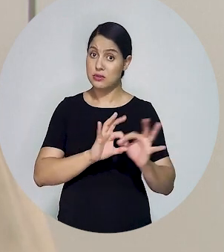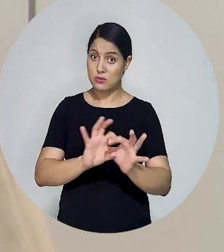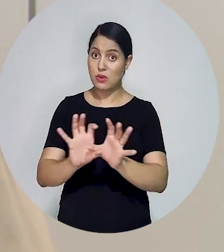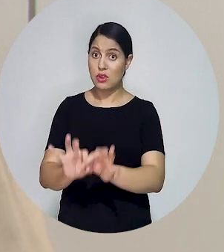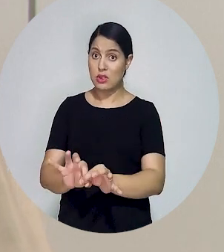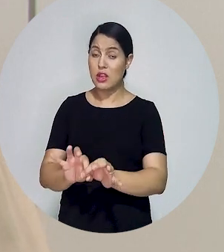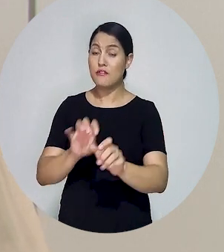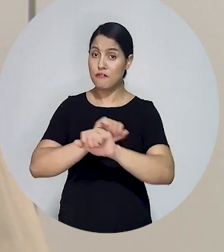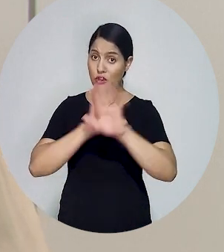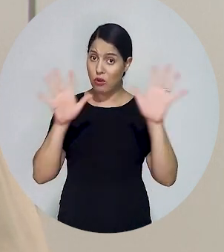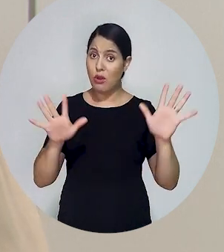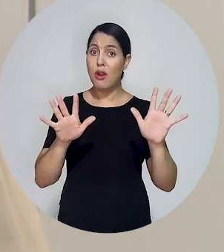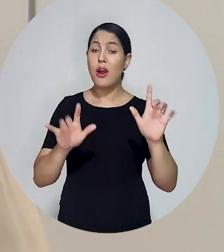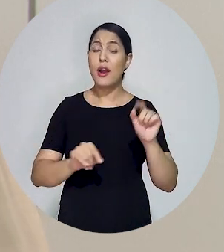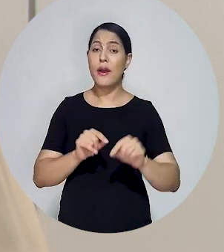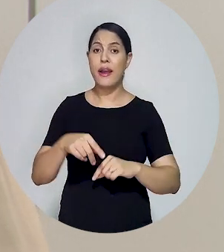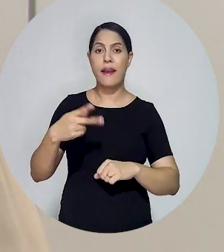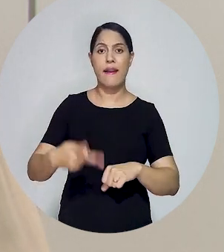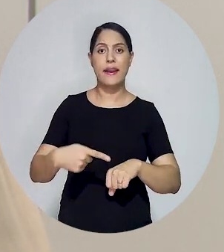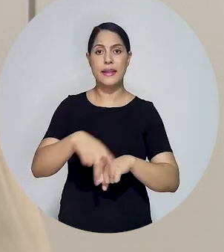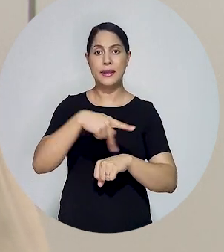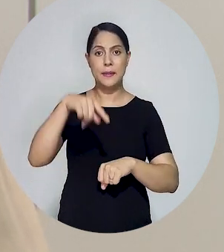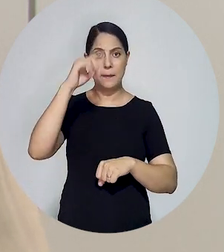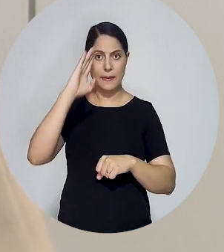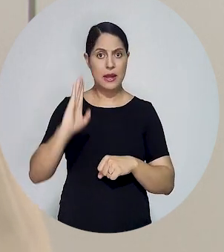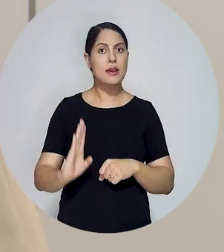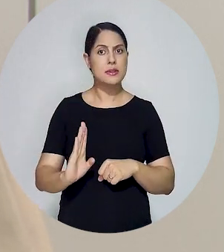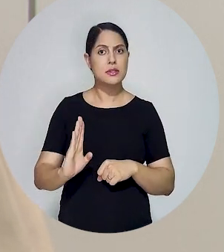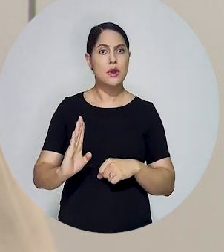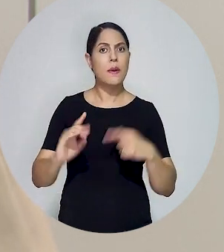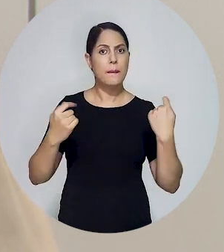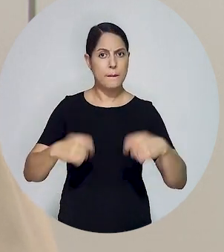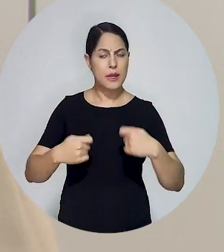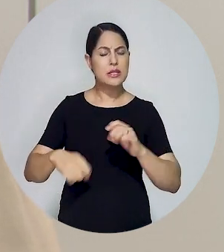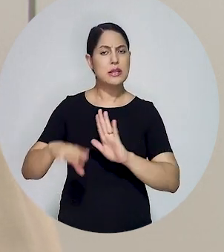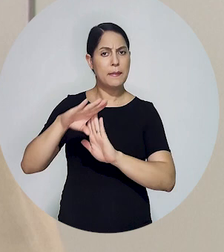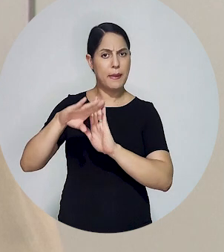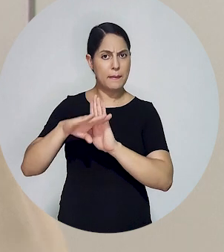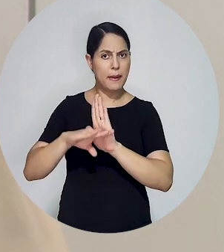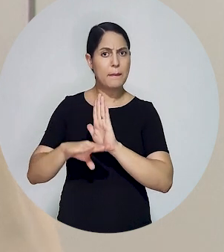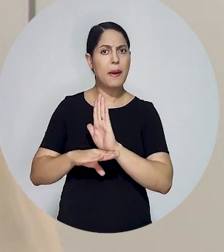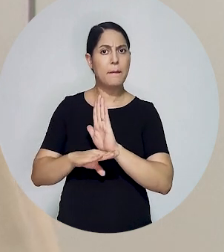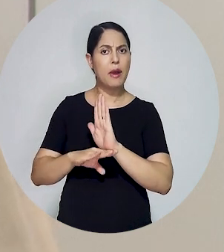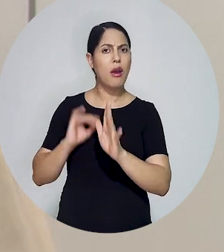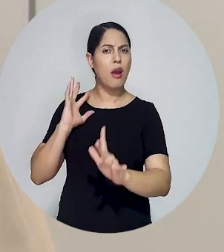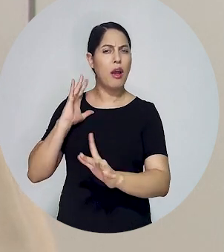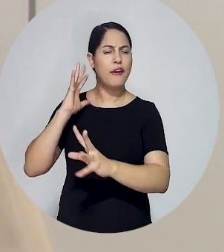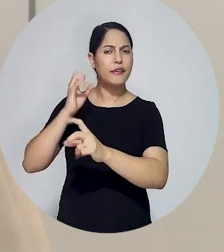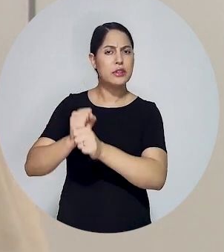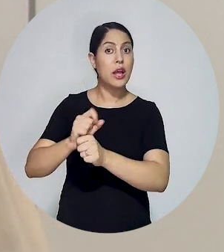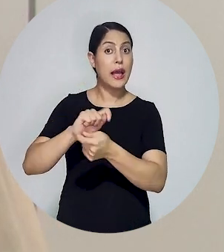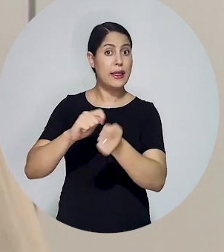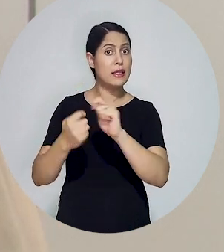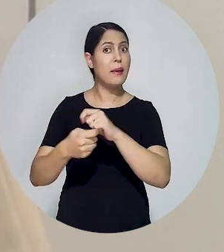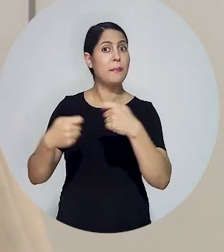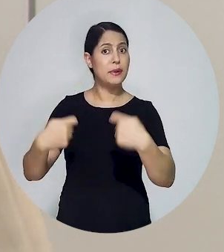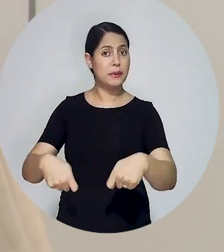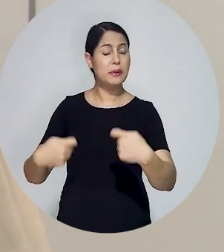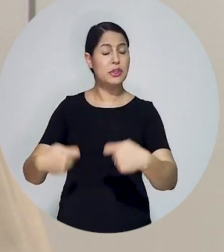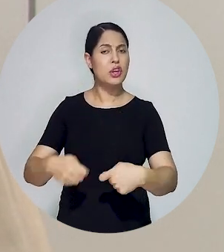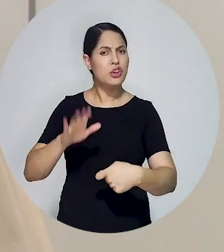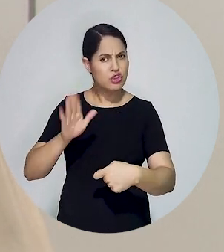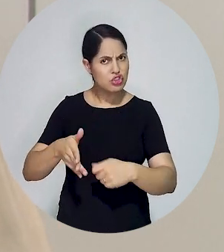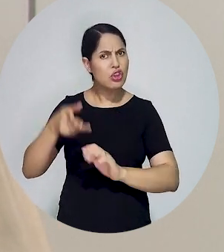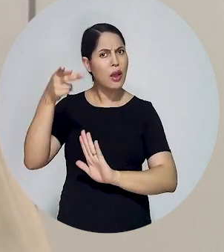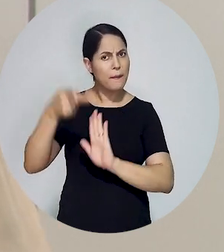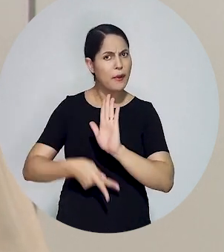Na sentença, a Corte determinou que o Estado brasileiro revise e adeque o programa que já existe e que